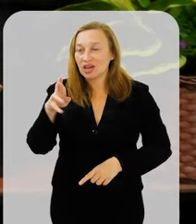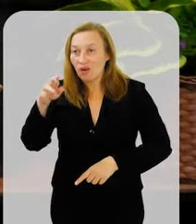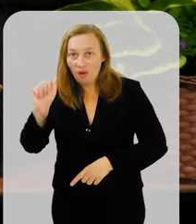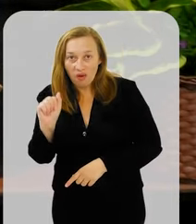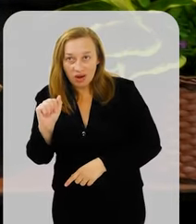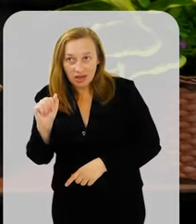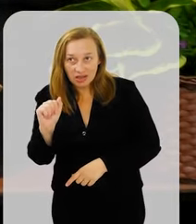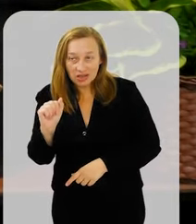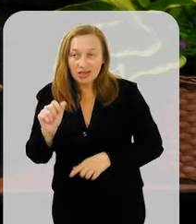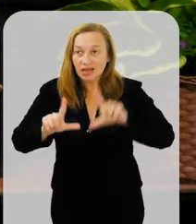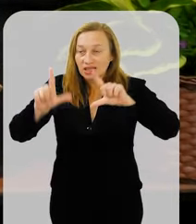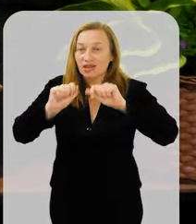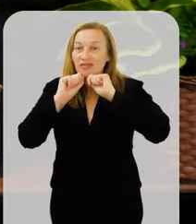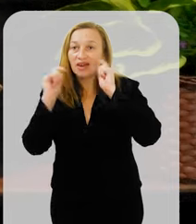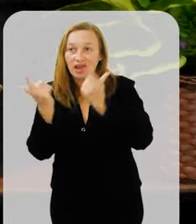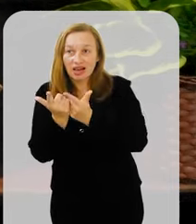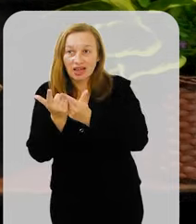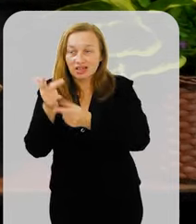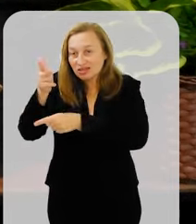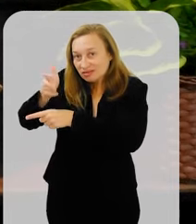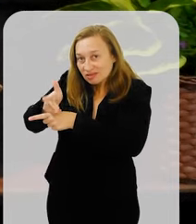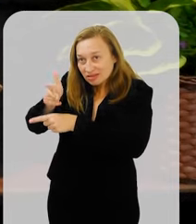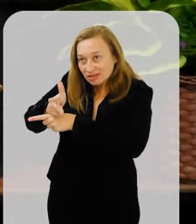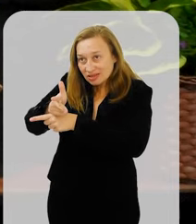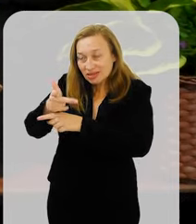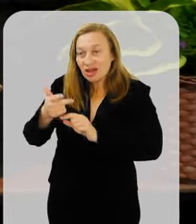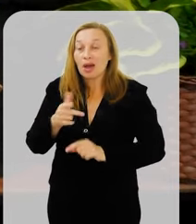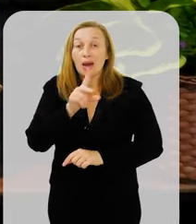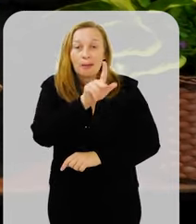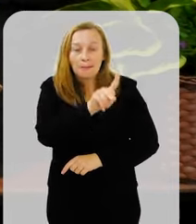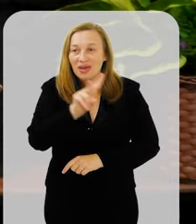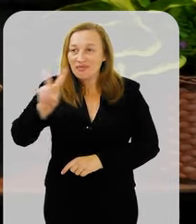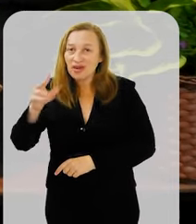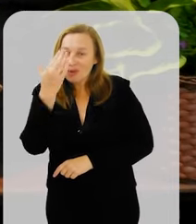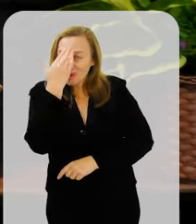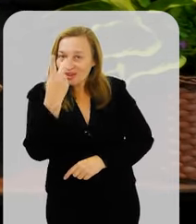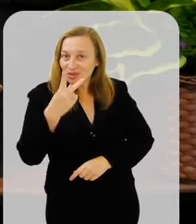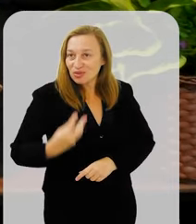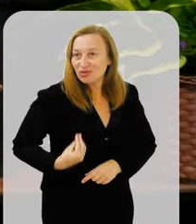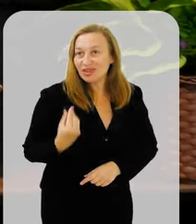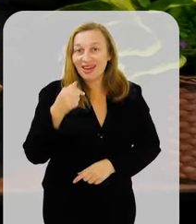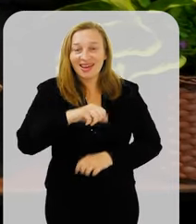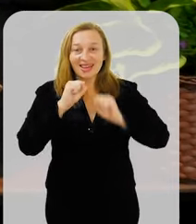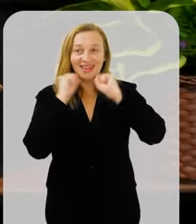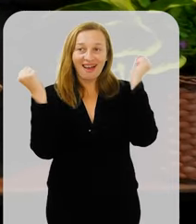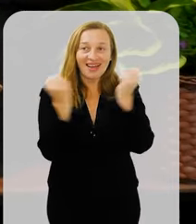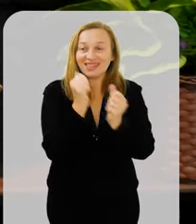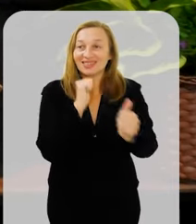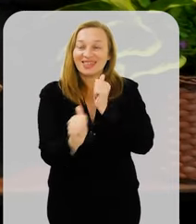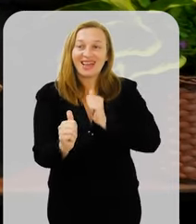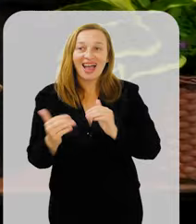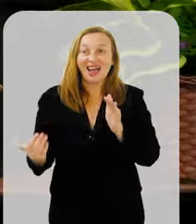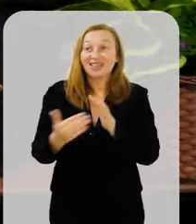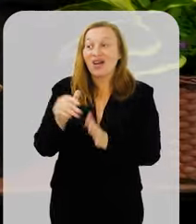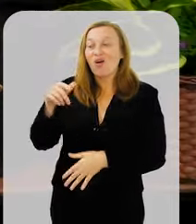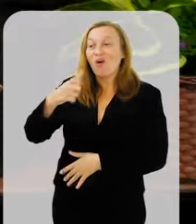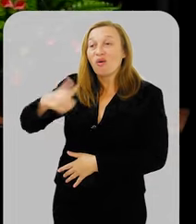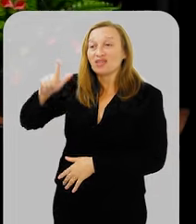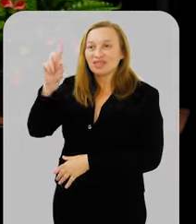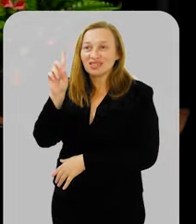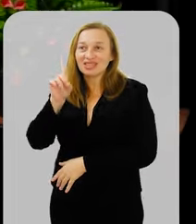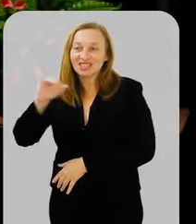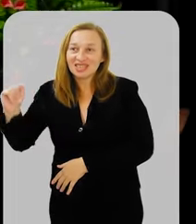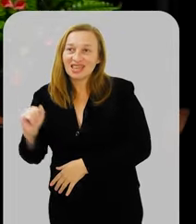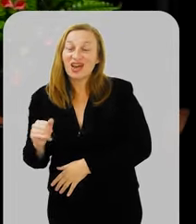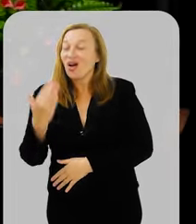Campeonato Carioca, os jogos que a TV Alerj tem transmitido. PV, obrigado pela tua presença aqui no Arena Esportiva e até a próxima,